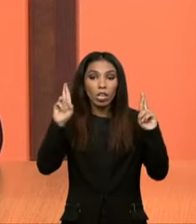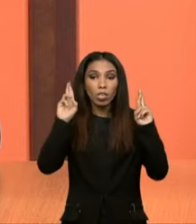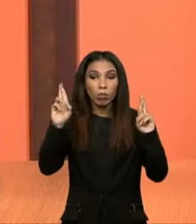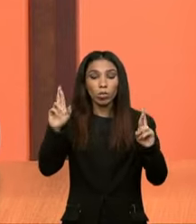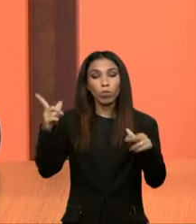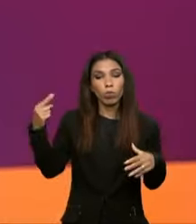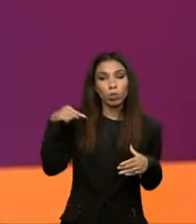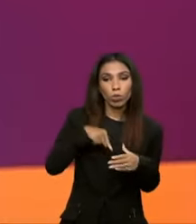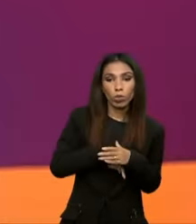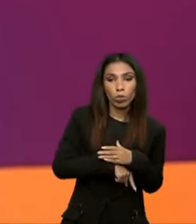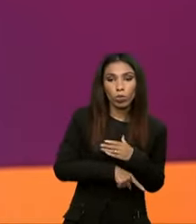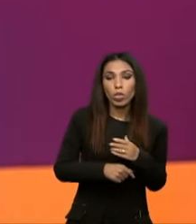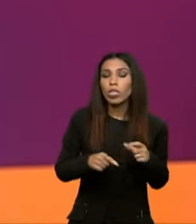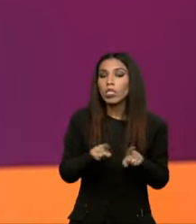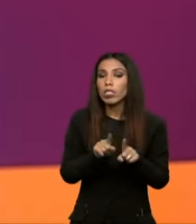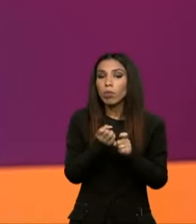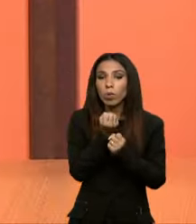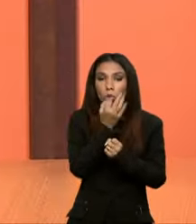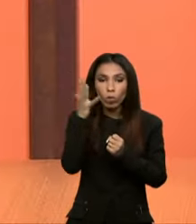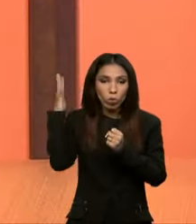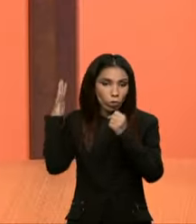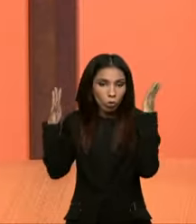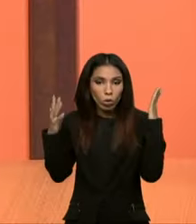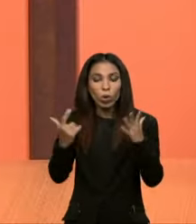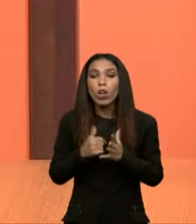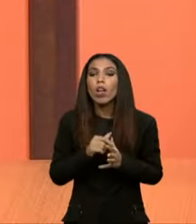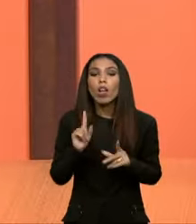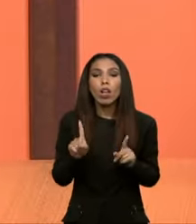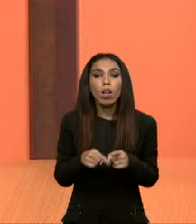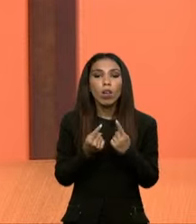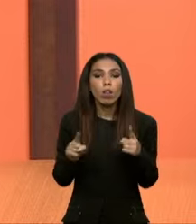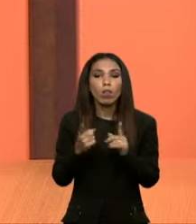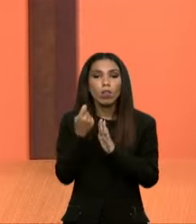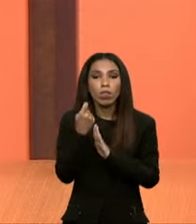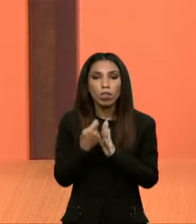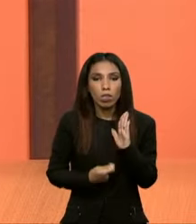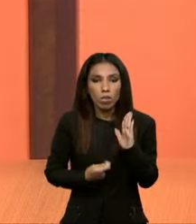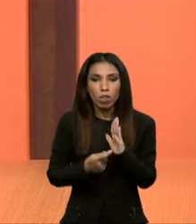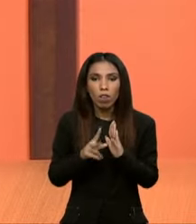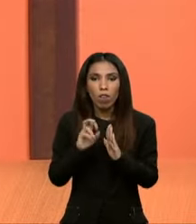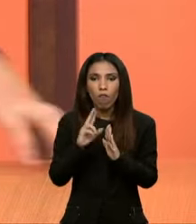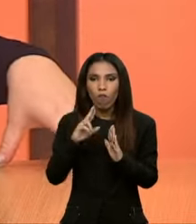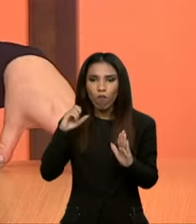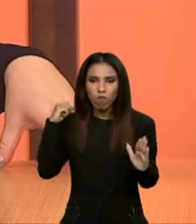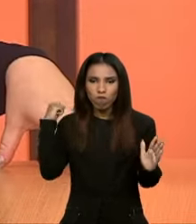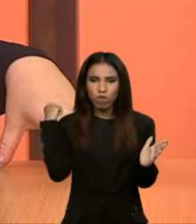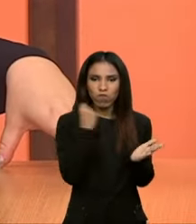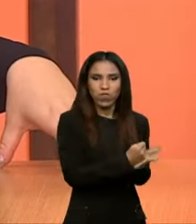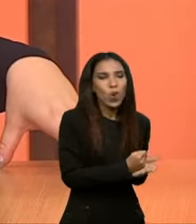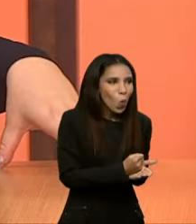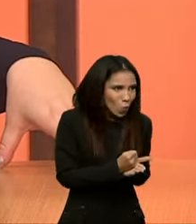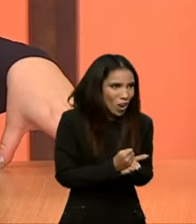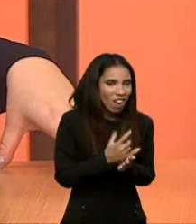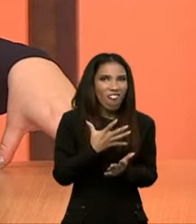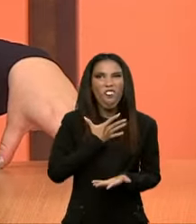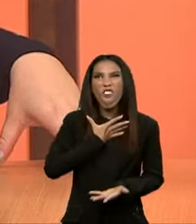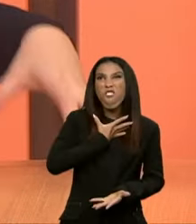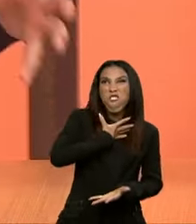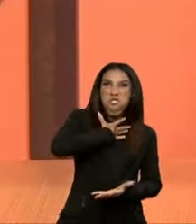fundo, uma luz. Então, por mais que eu pegue uma música dele e escreva Vou Me Matar, atrás tem uma coisa